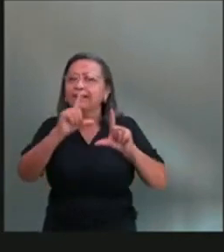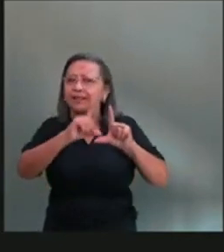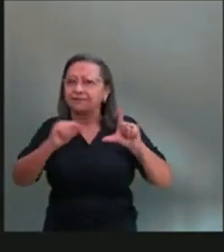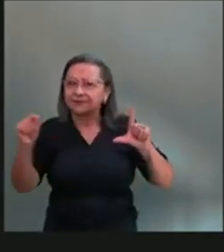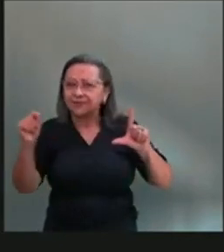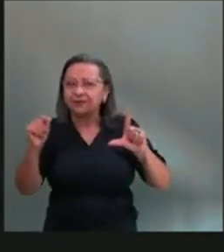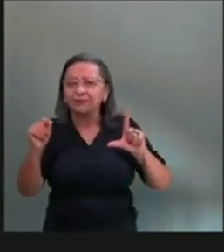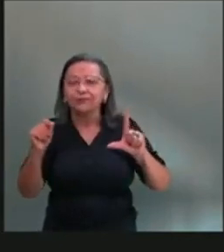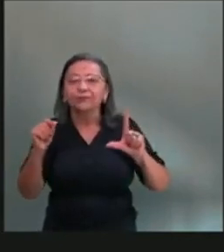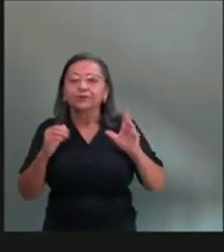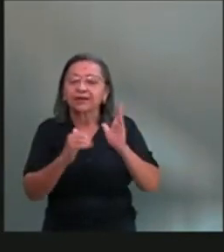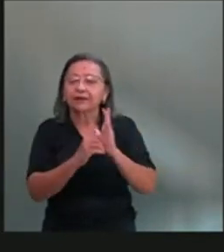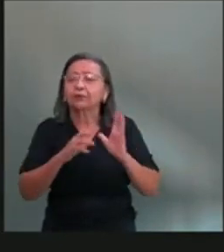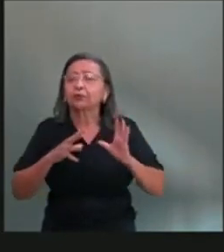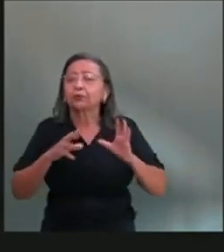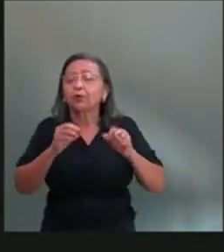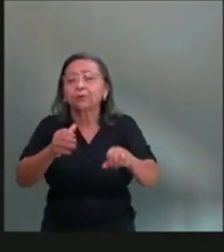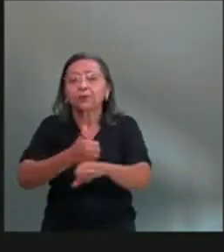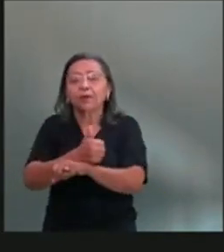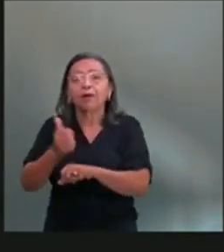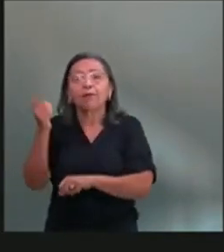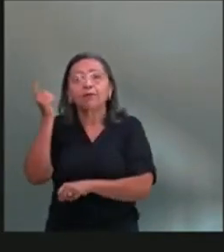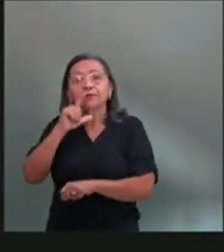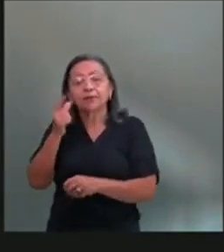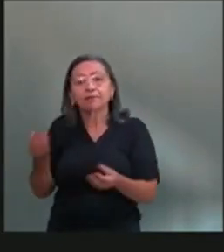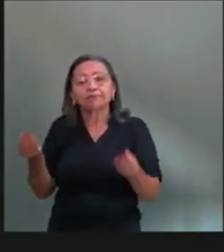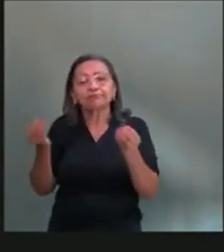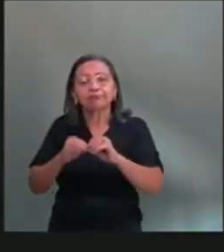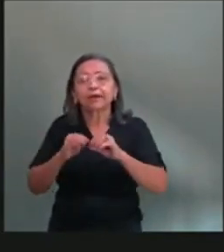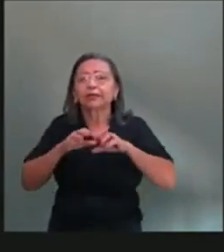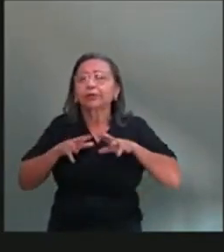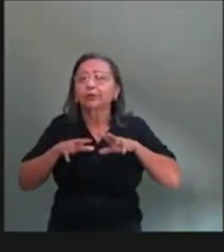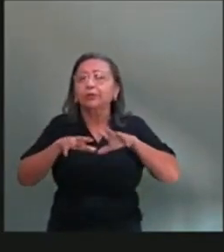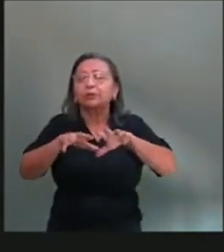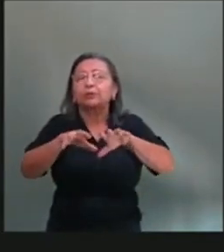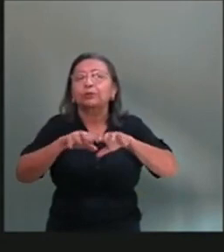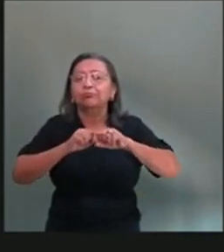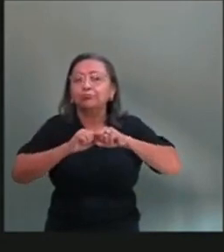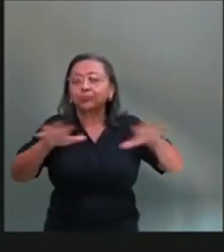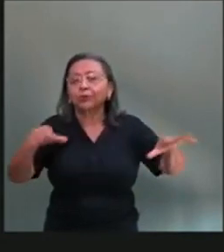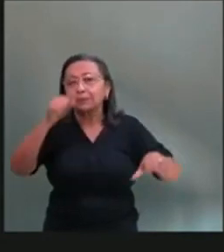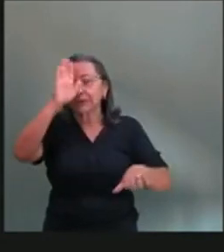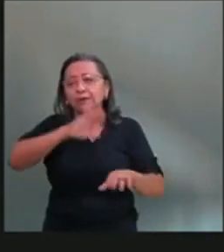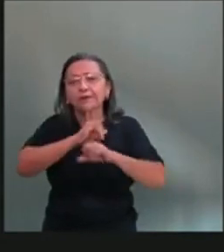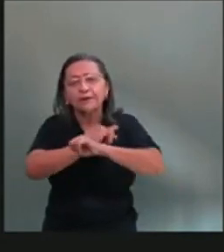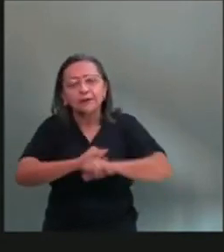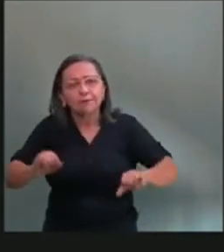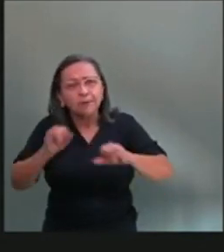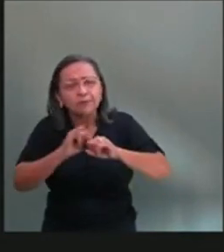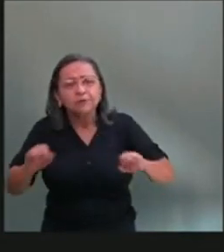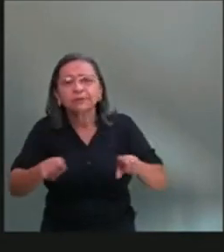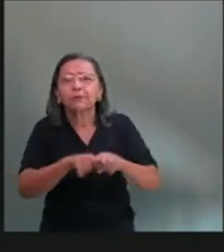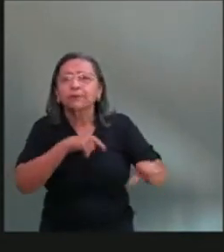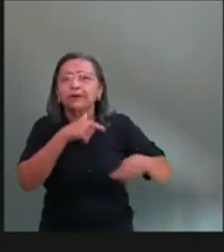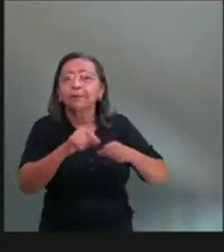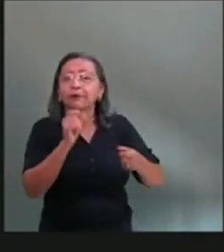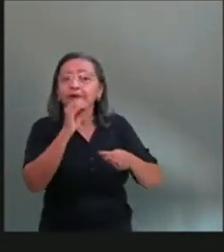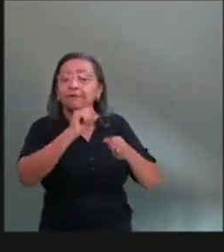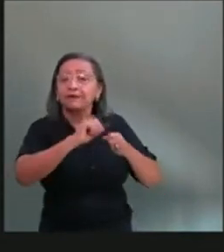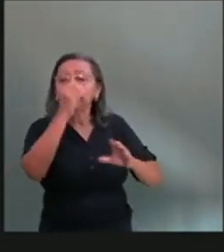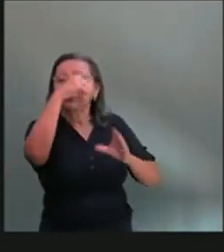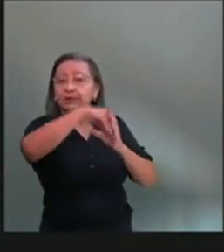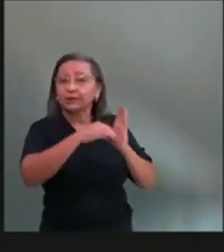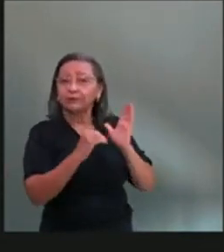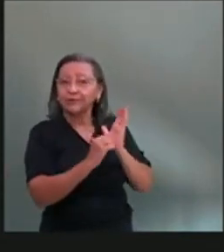todos os profissionais conseguem, na verdade, levar para o restante do Brasil as informações e o trabalho feito pelo